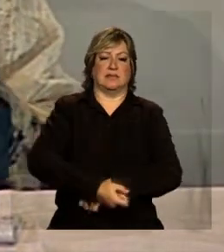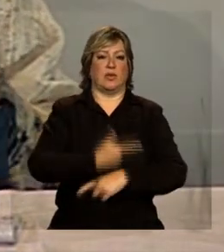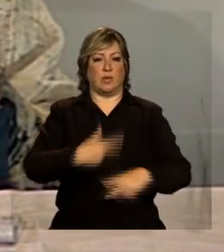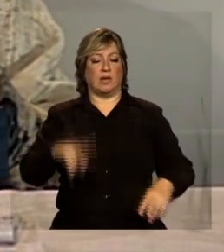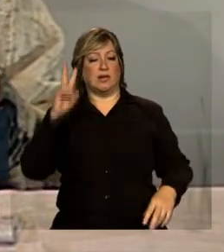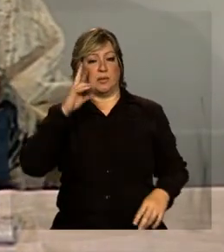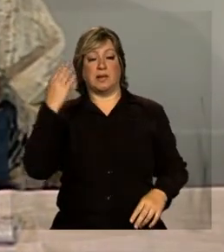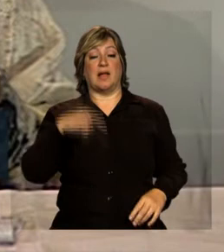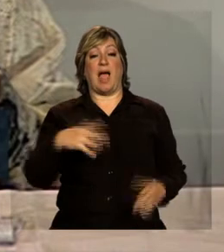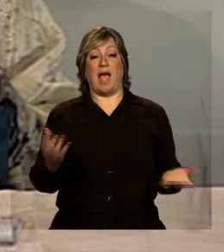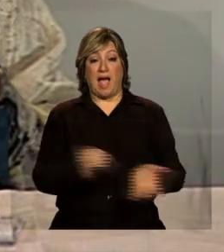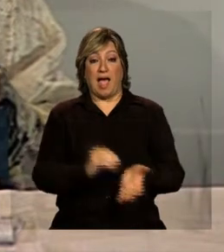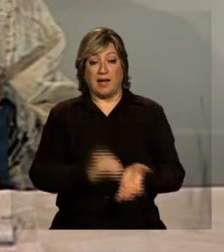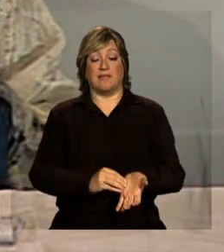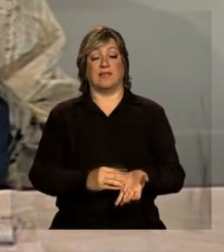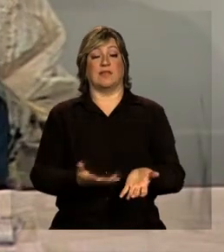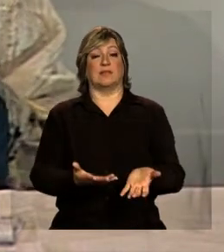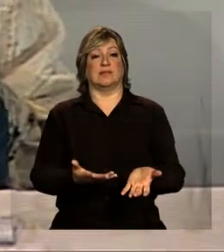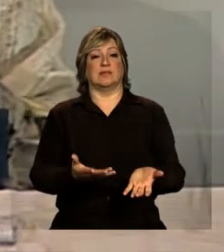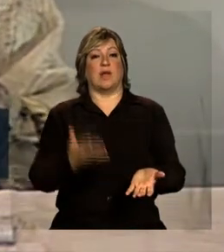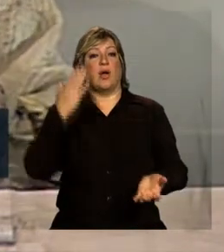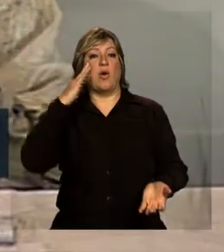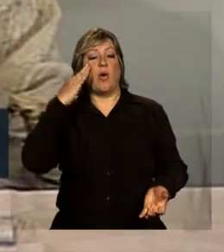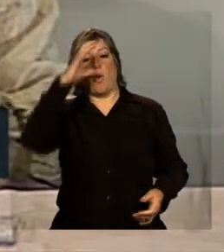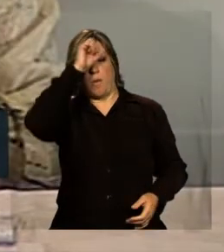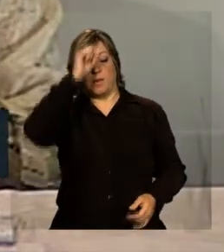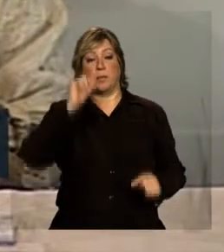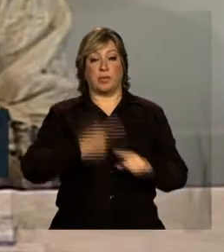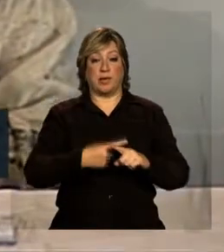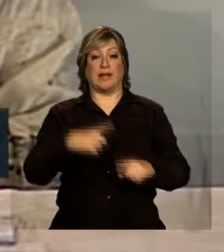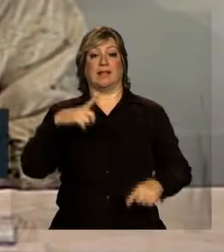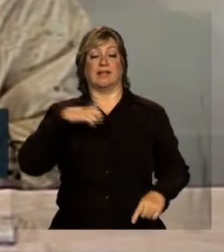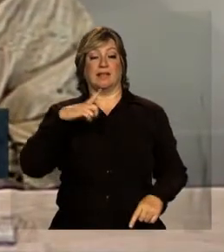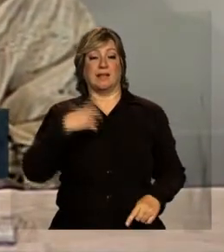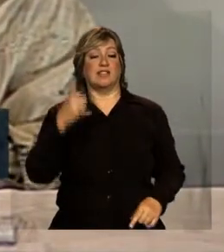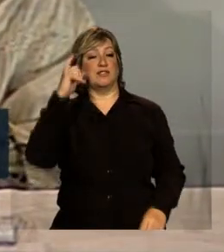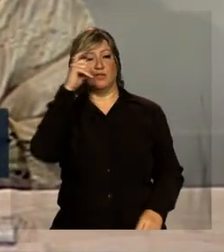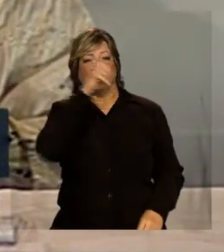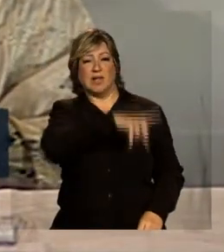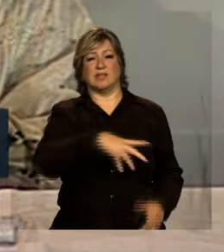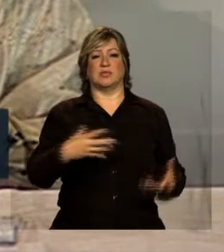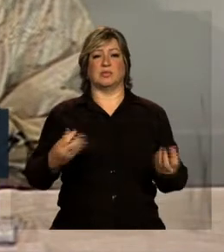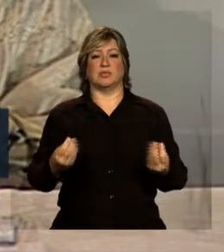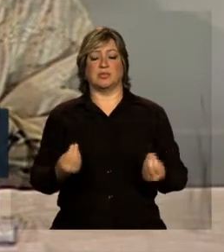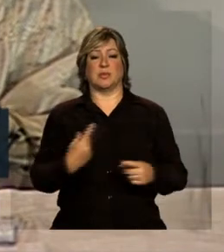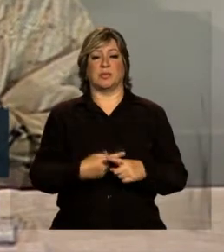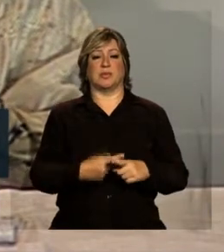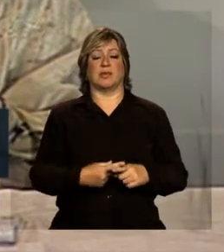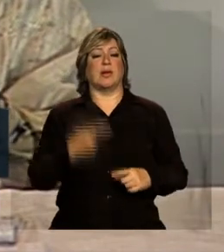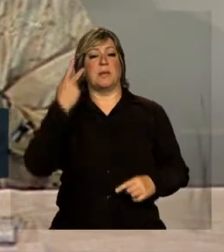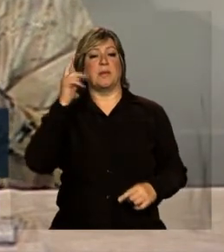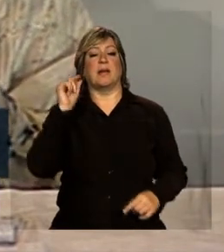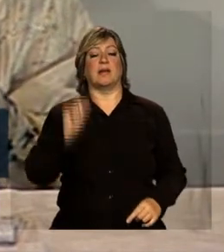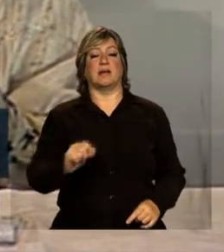mal com seu passado escravista, também tem uma dificuldade muito grande de